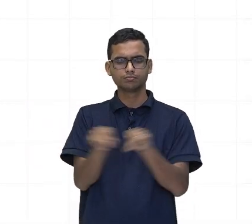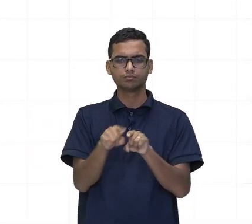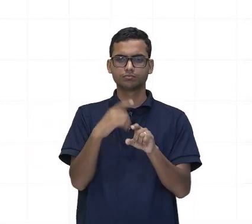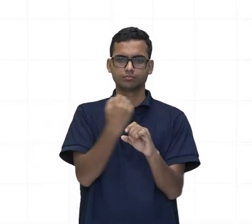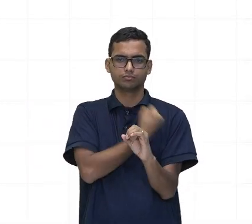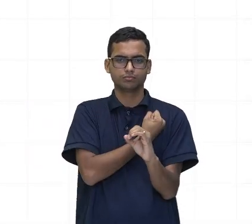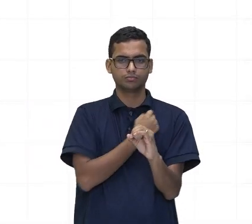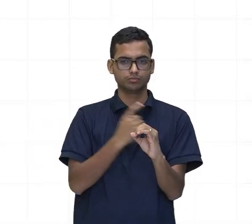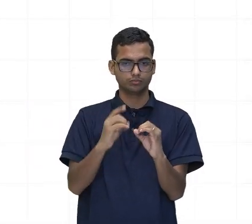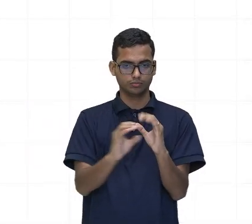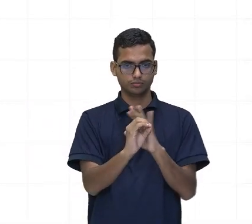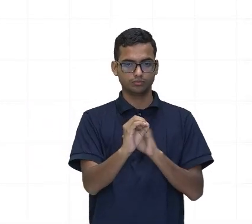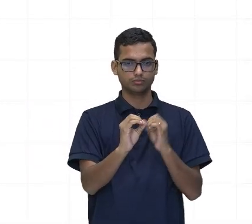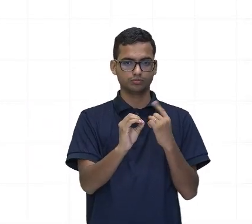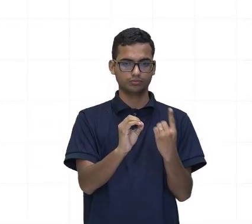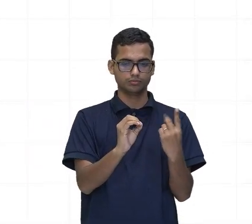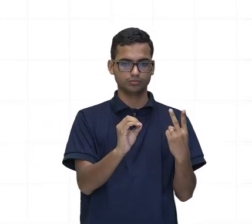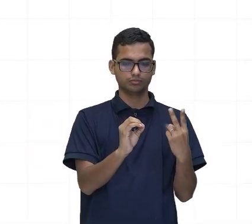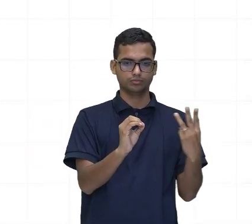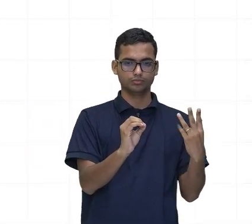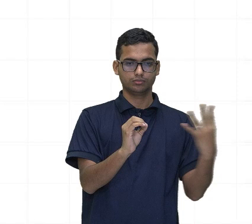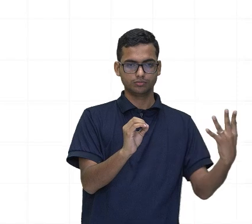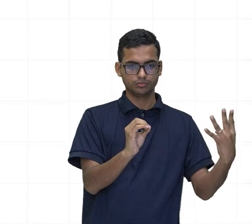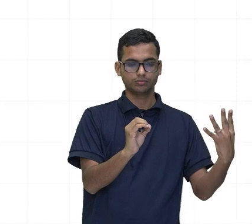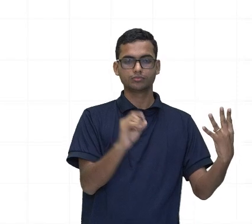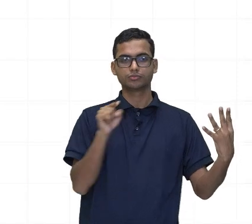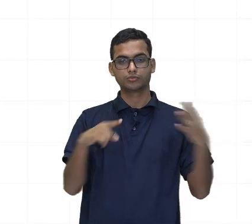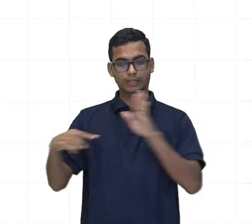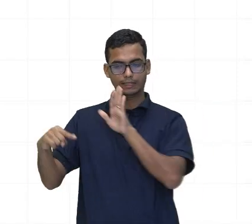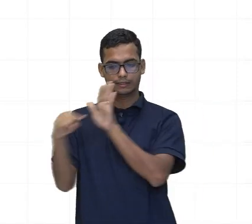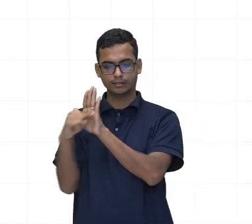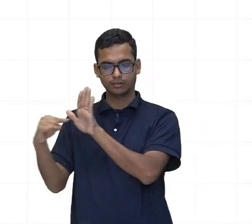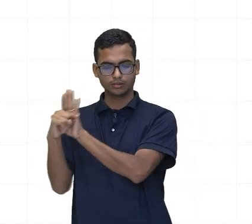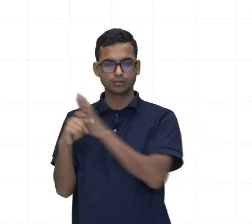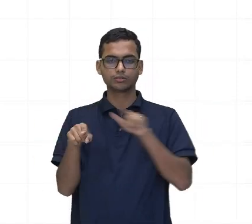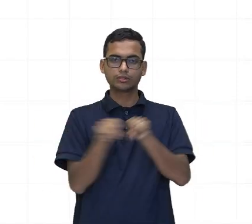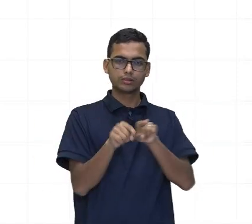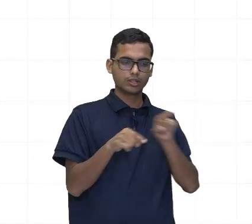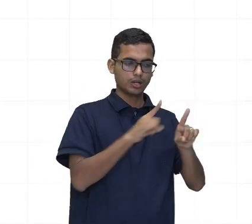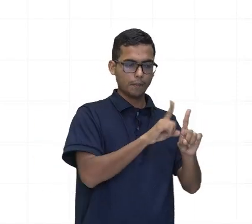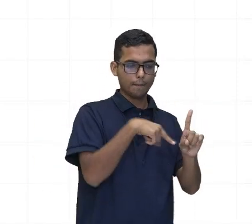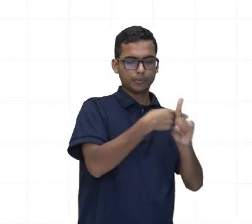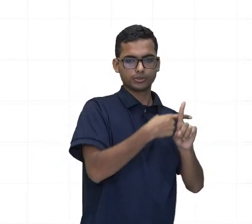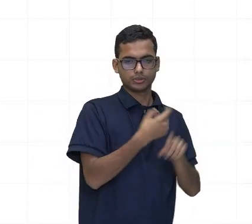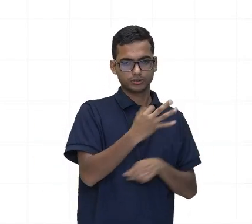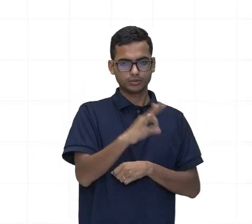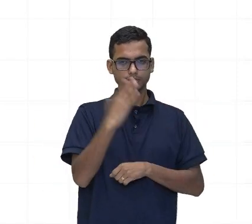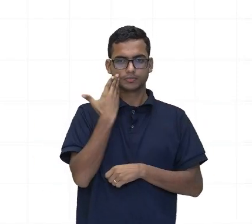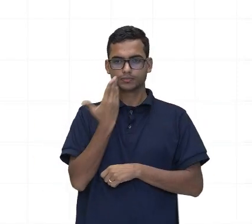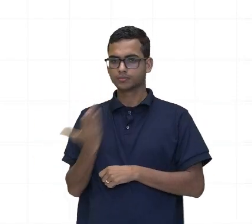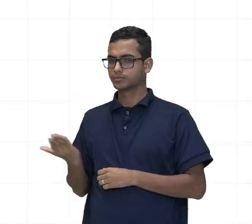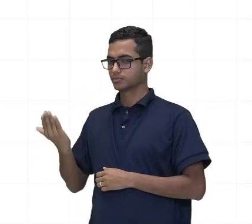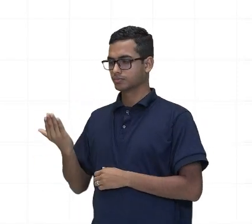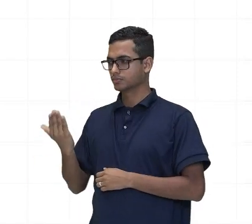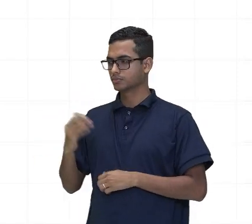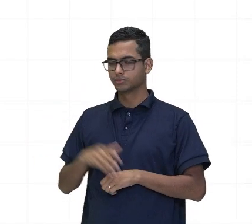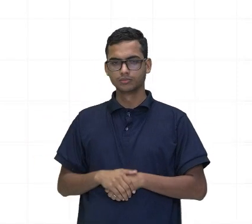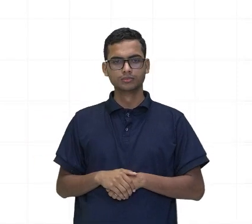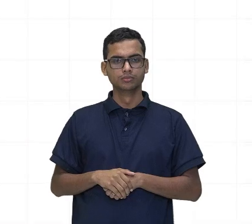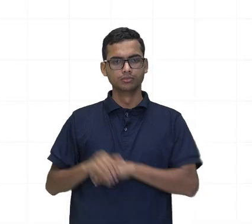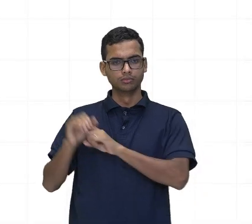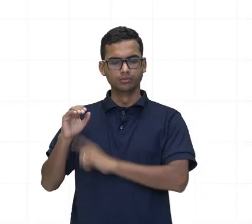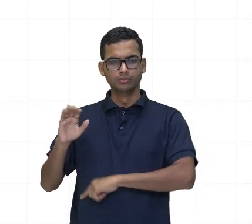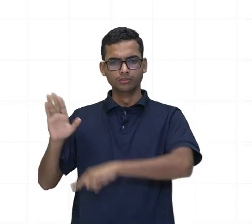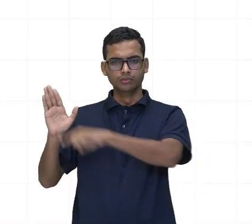vamos colocar os números negativos à esquerda do zero, começando com menos 1, menos 2, menos 3,